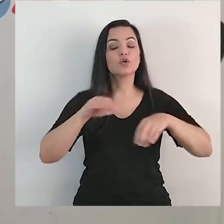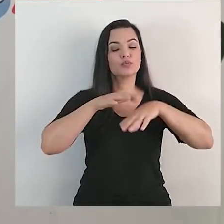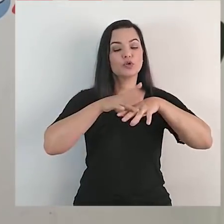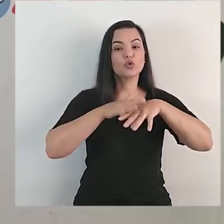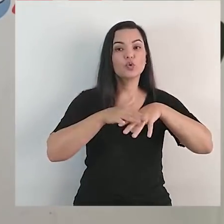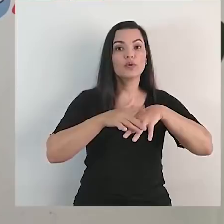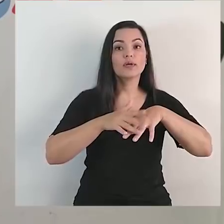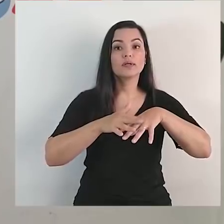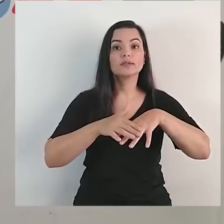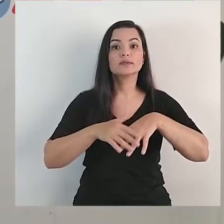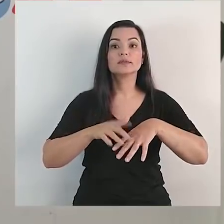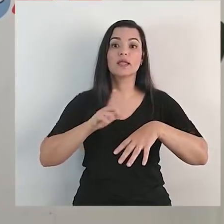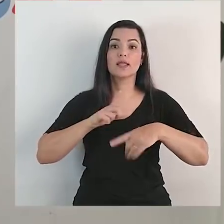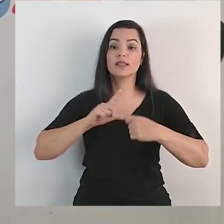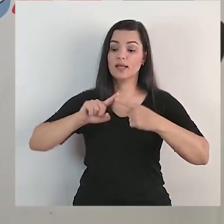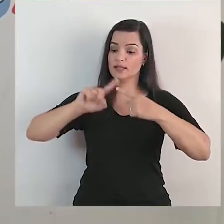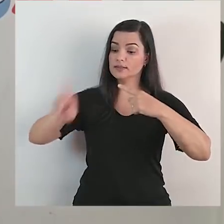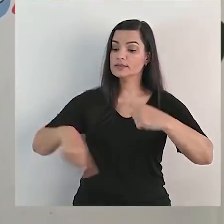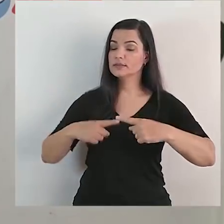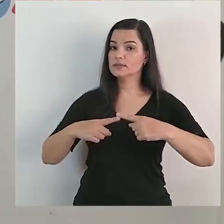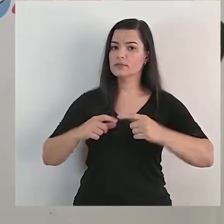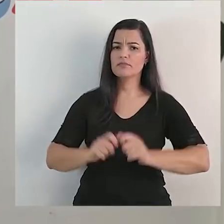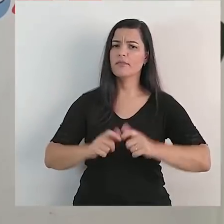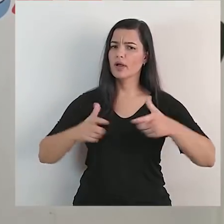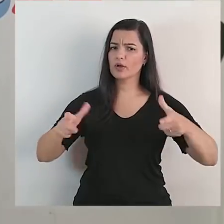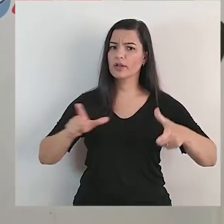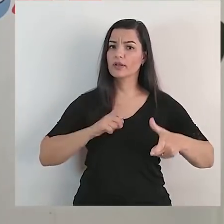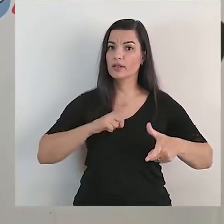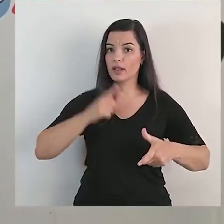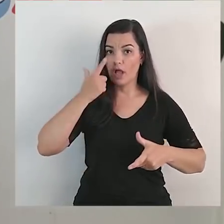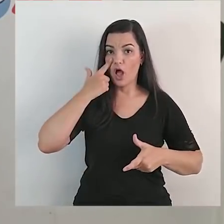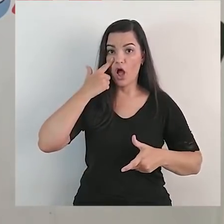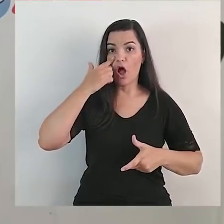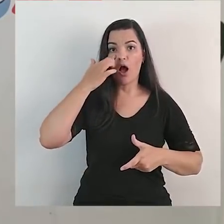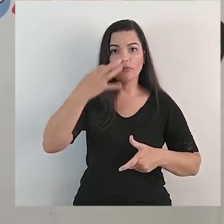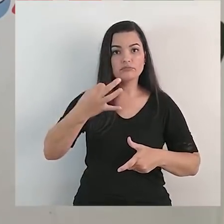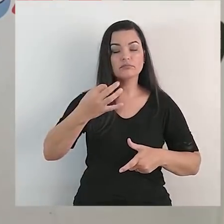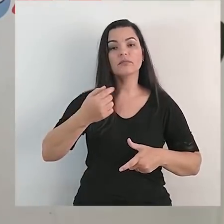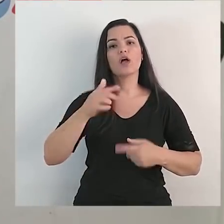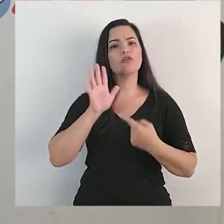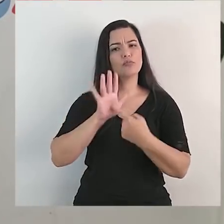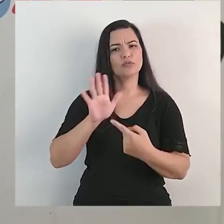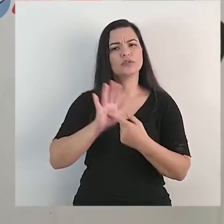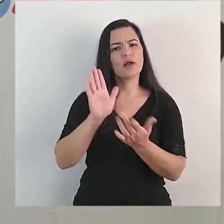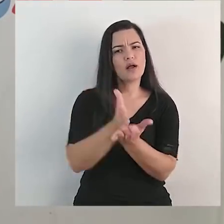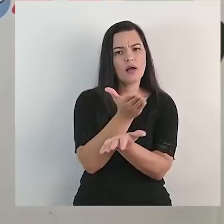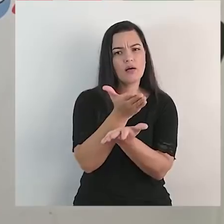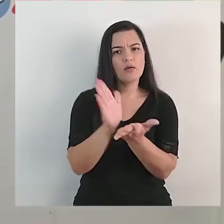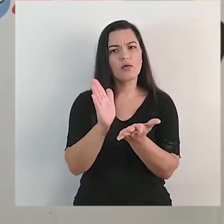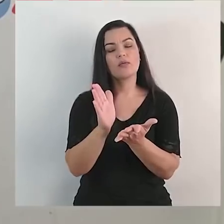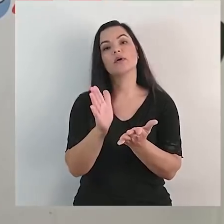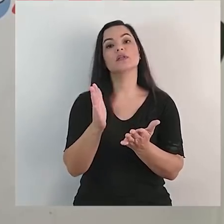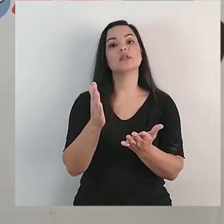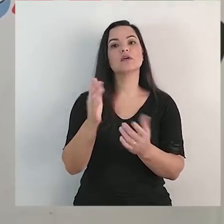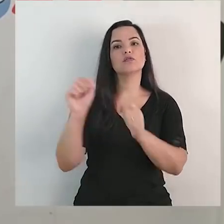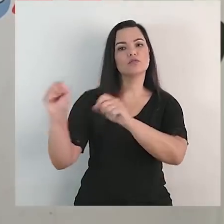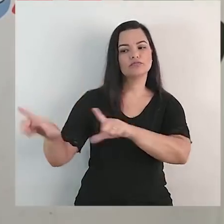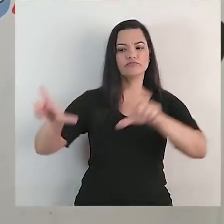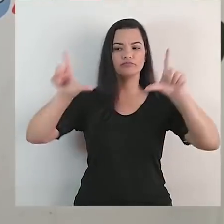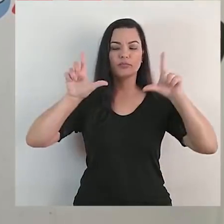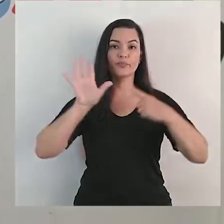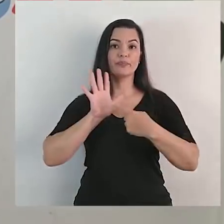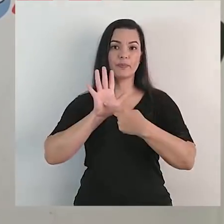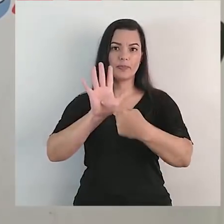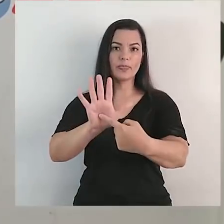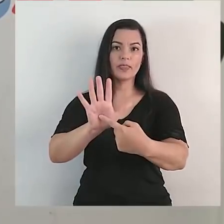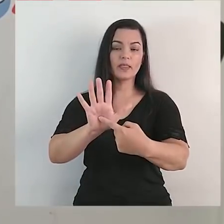na verdade, elas possuem um ciclo. Observe algumas que eu vou te mostrar, eu vou